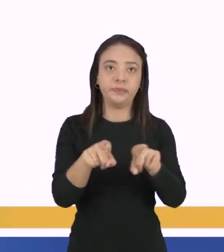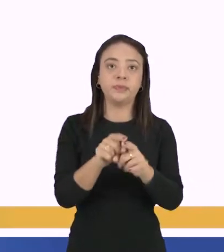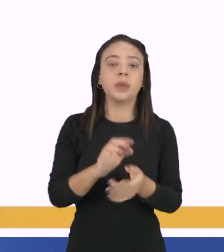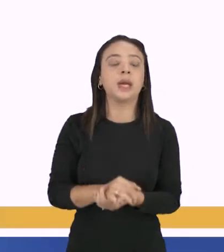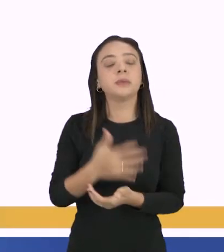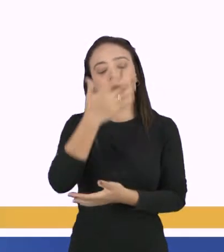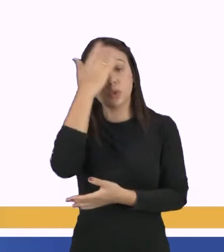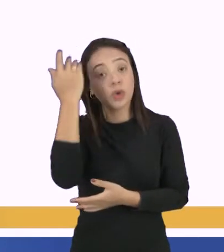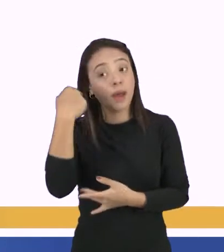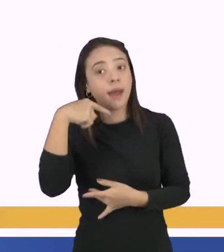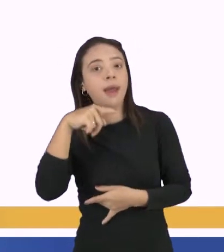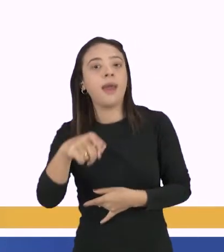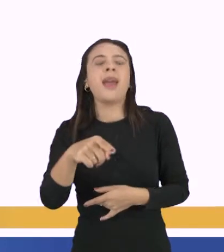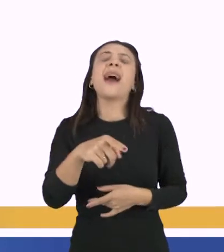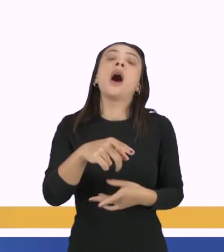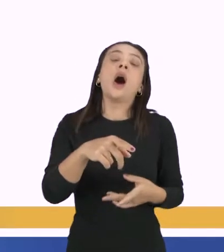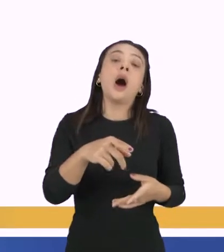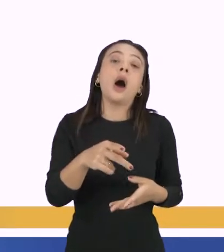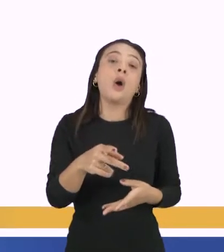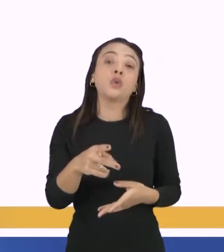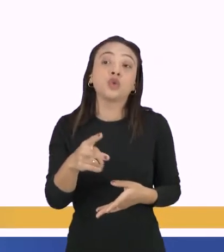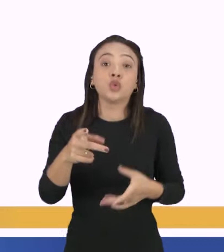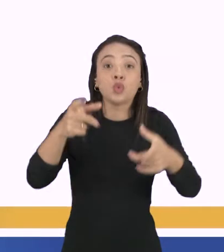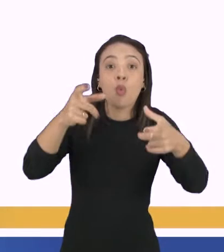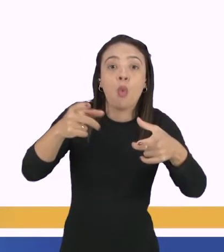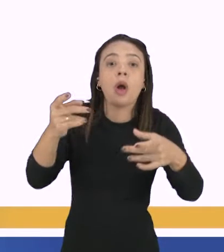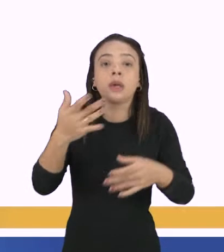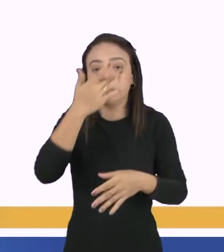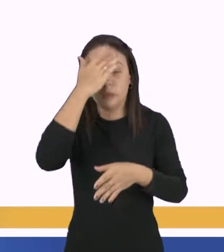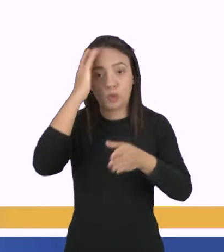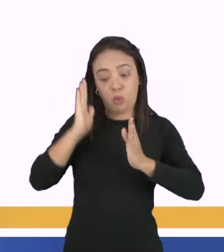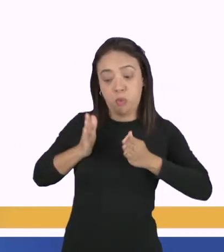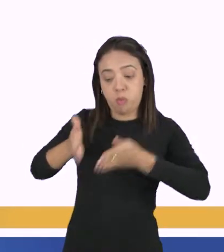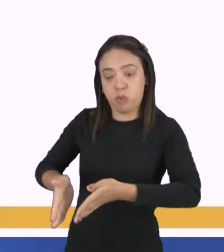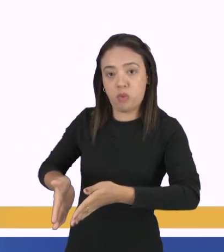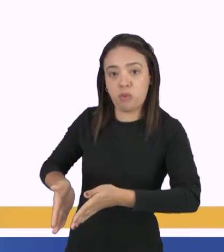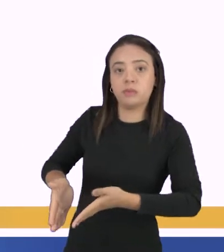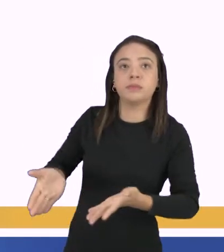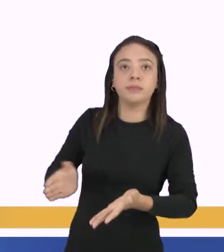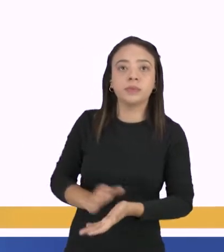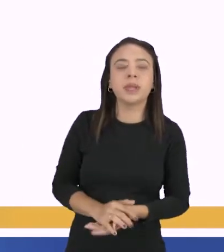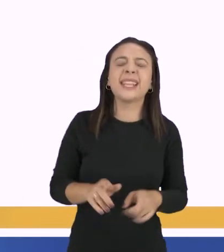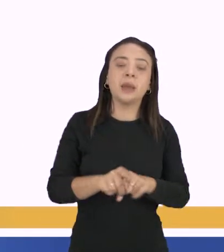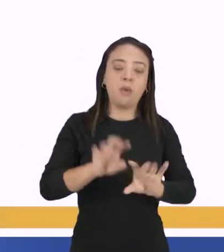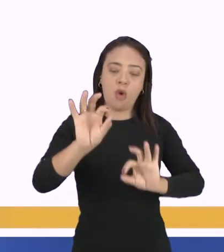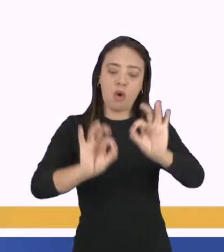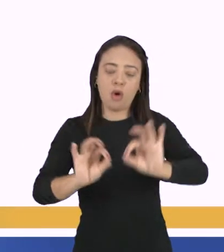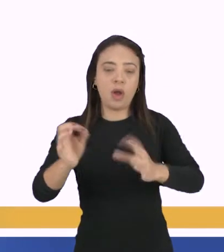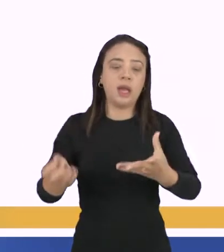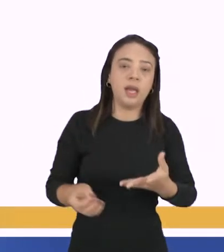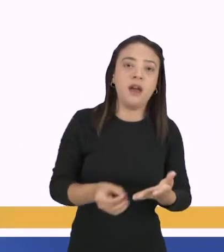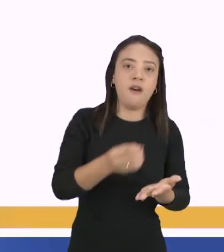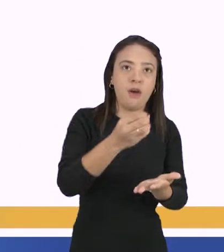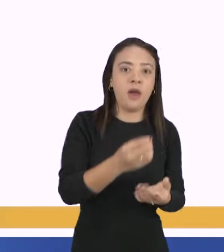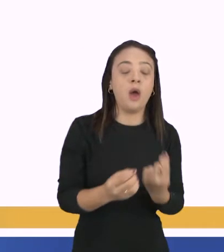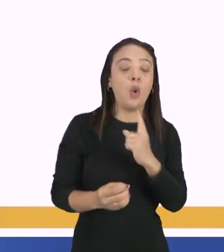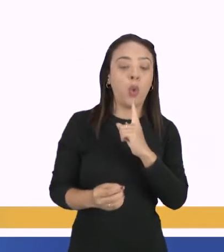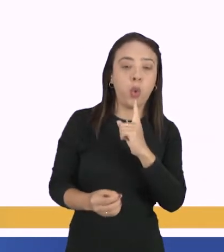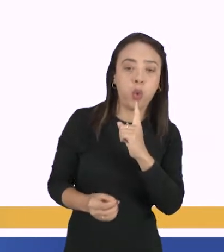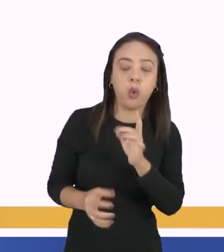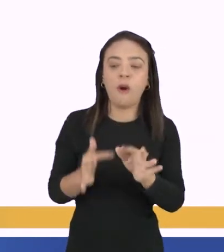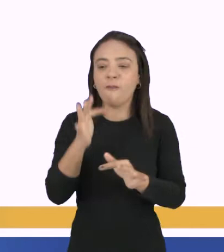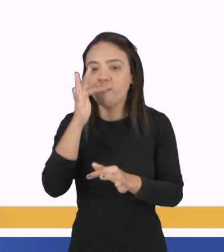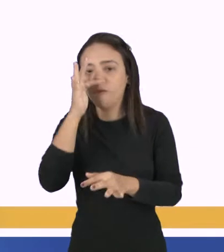aos cemitérios, visitar os túmulos, entes queridos e preparar altares com alimentos, velas, flores e